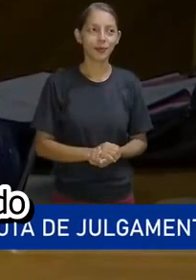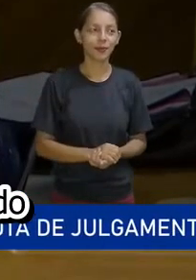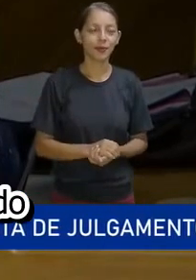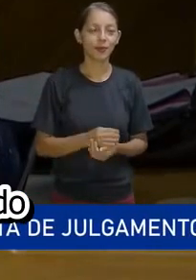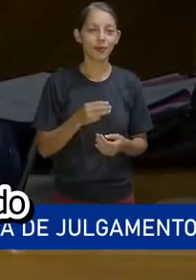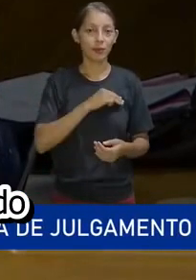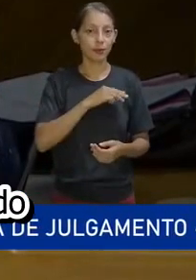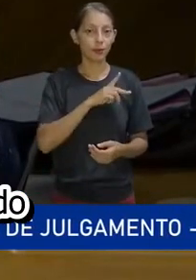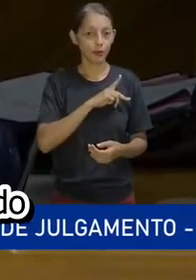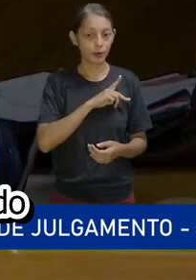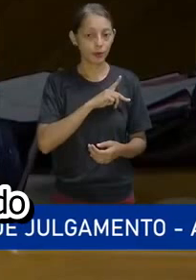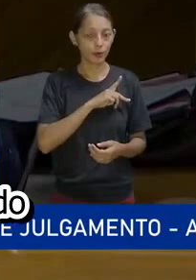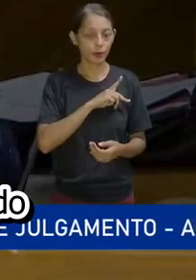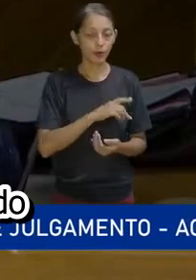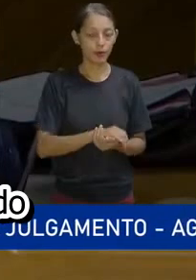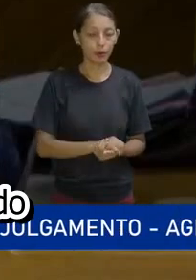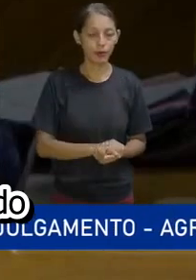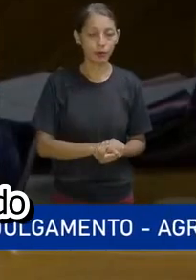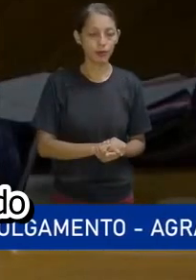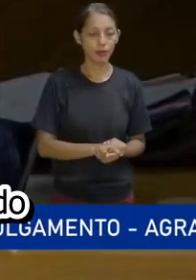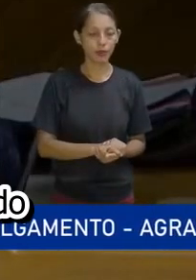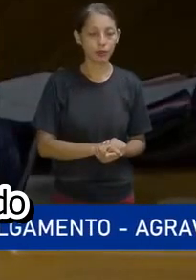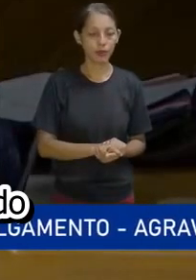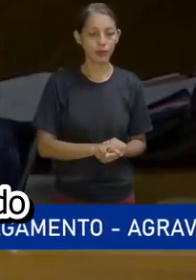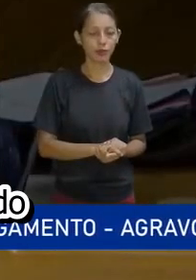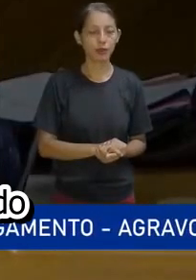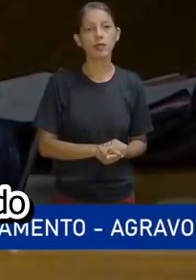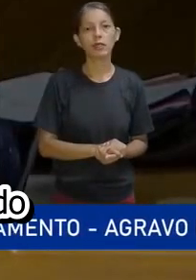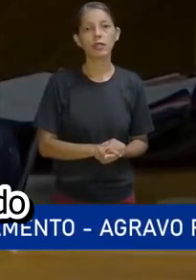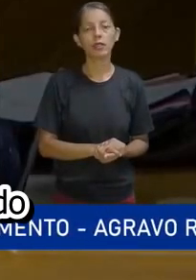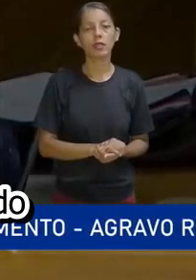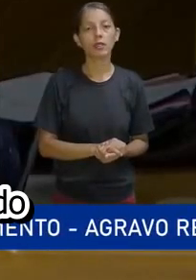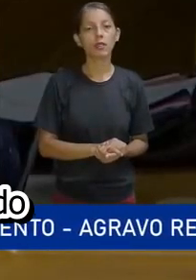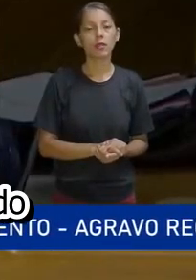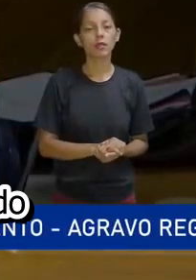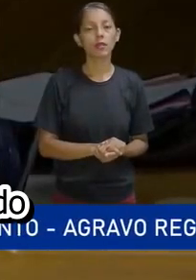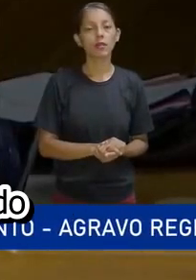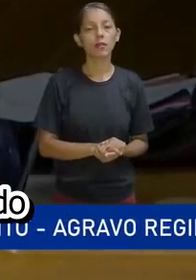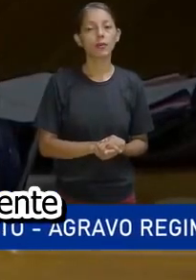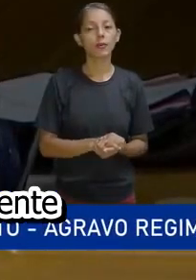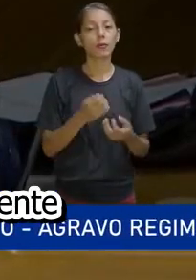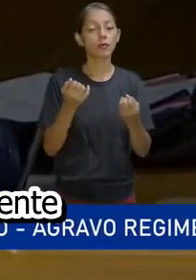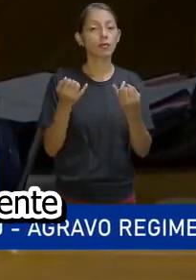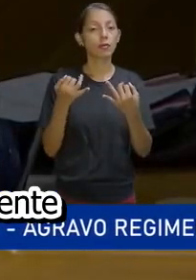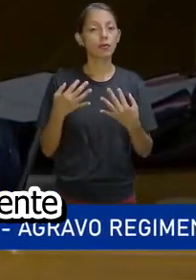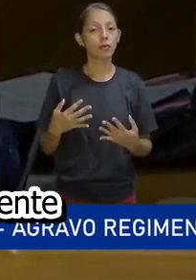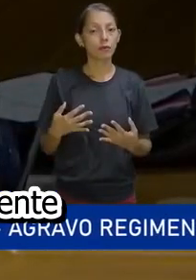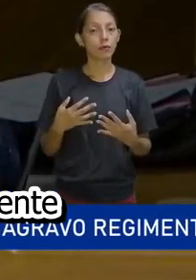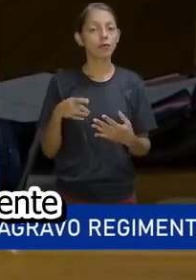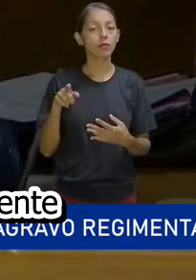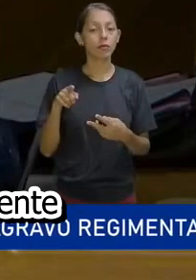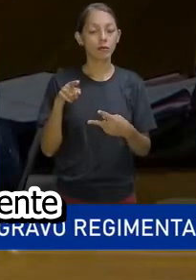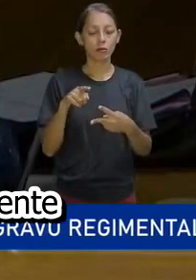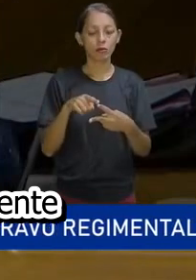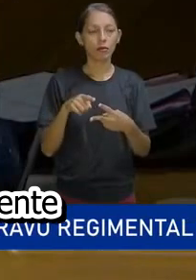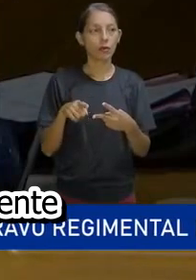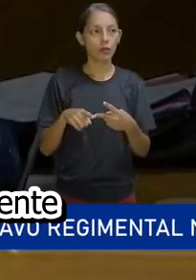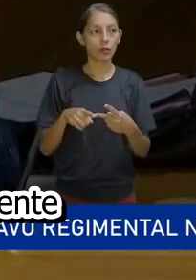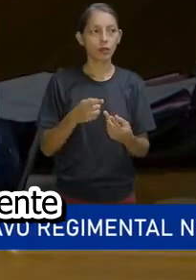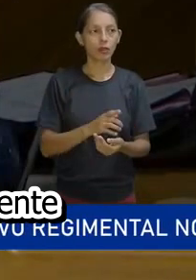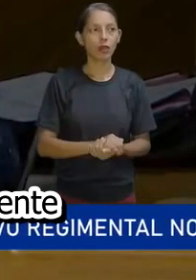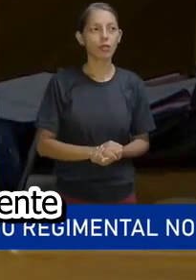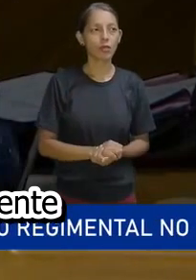Ministério Público Eleitoral, em parecer lançado nos autos, manifestou-se pela possibilidade da execução imediata do